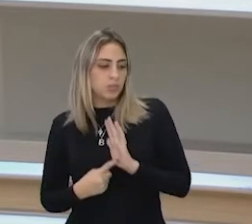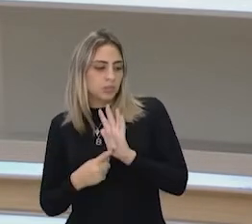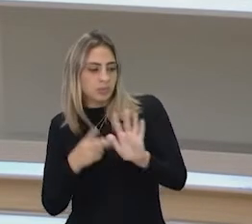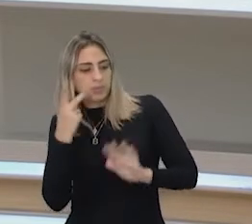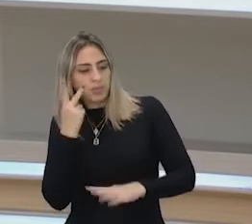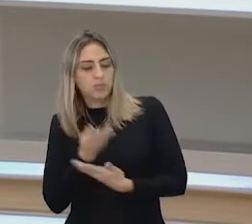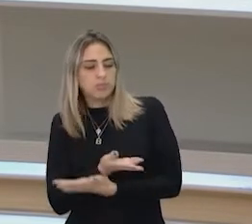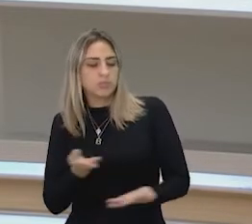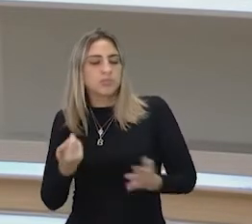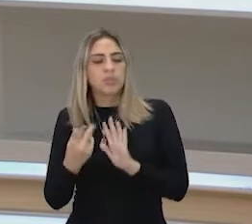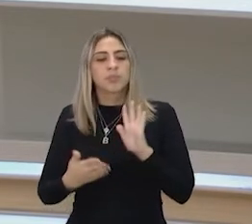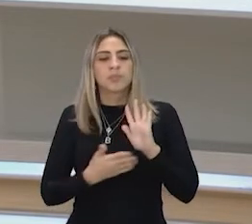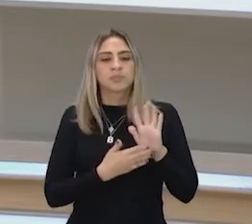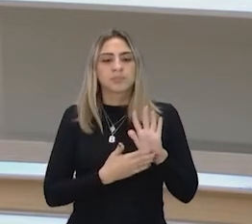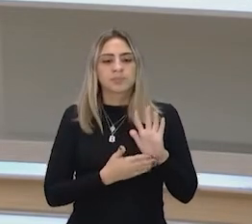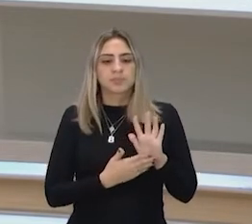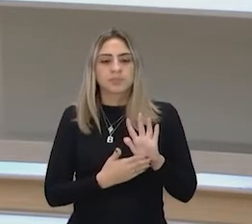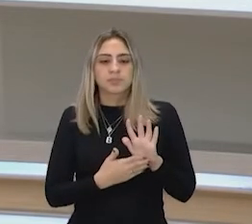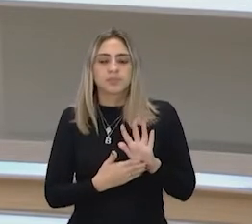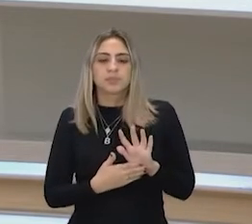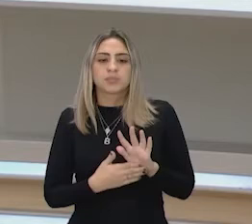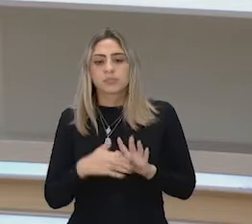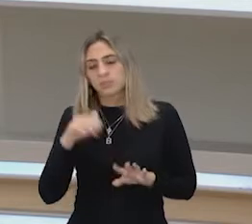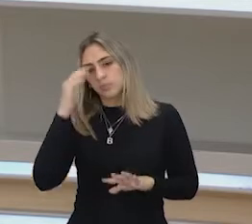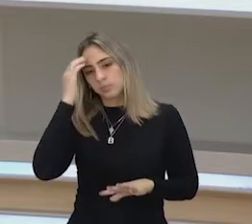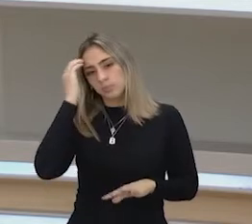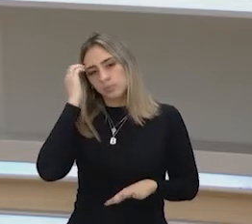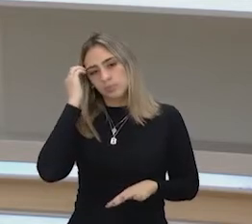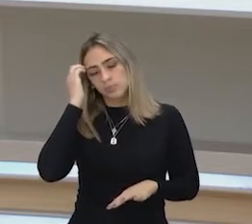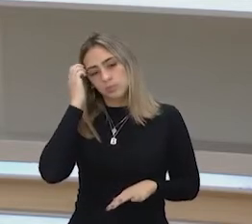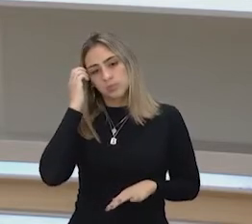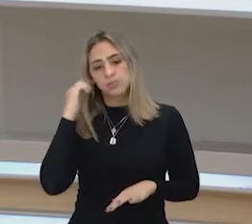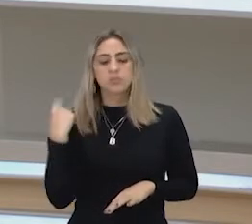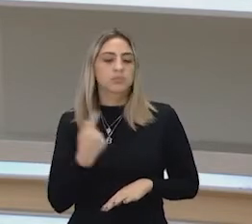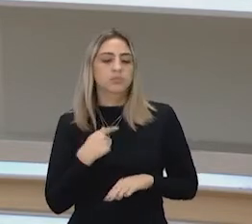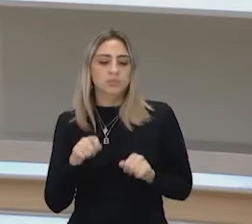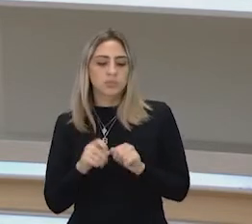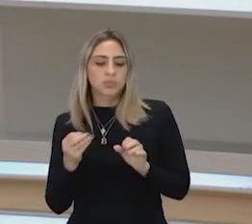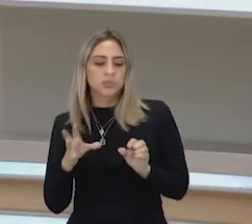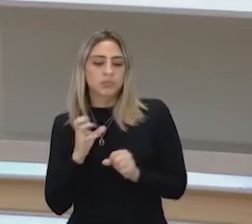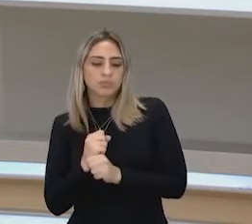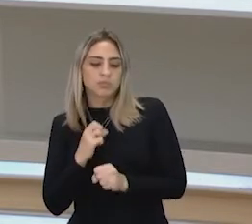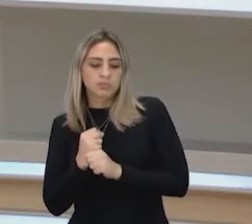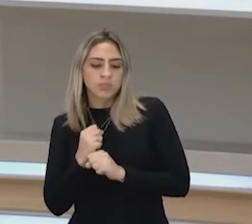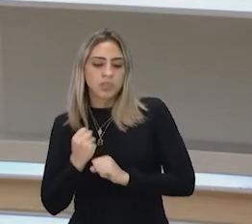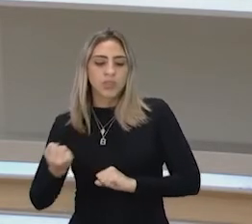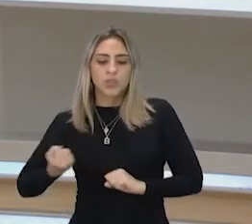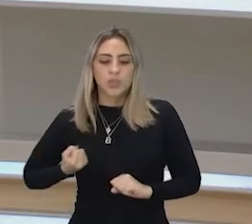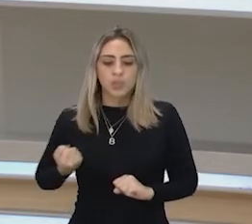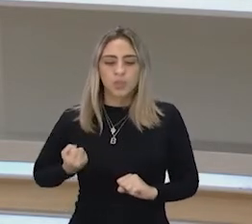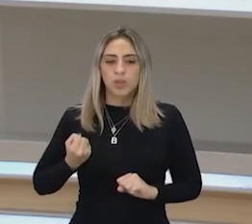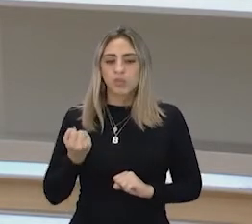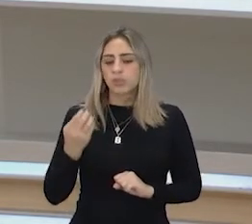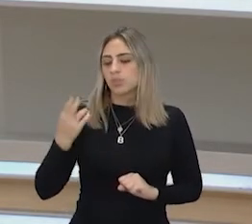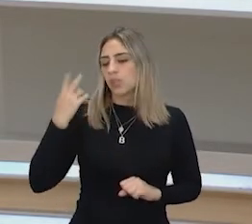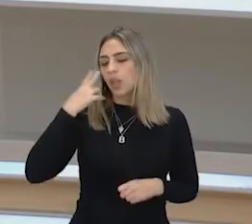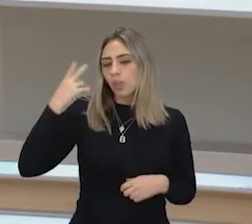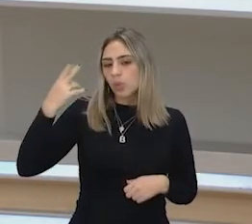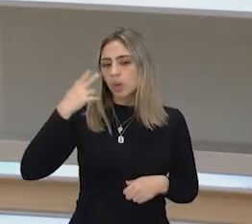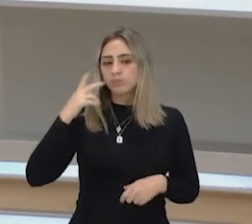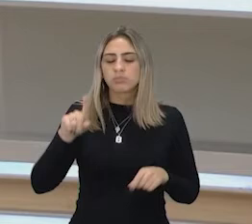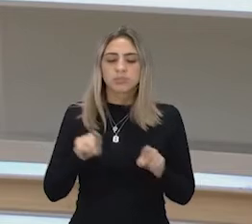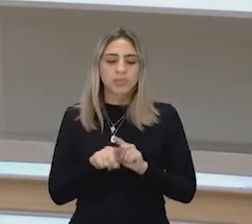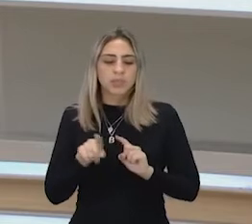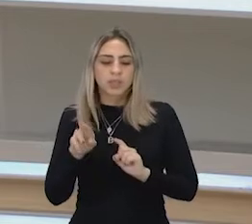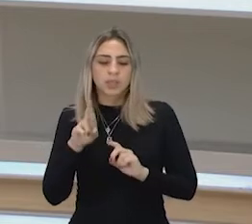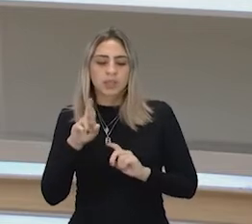para vocês, aqui é uma proposta, a gente não vai fazer muitos cálculos quando chegar na parte de fenômenos naturais. A gente vai retomar um gráfico